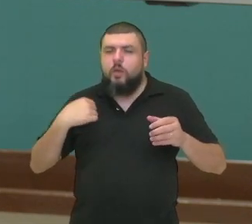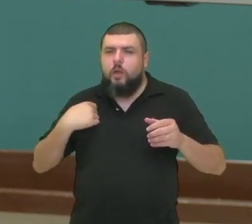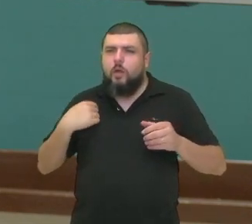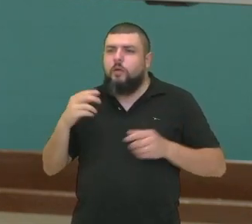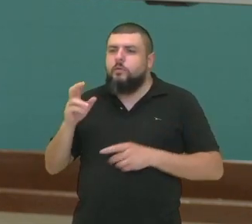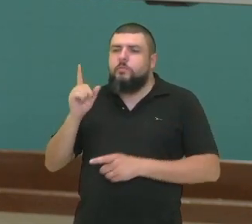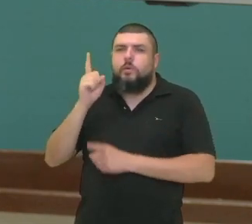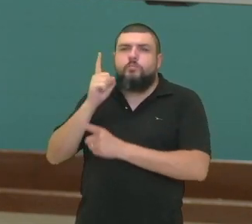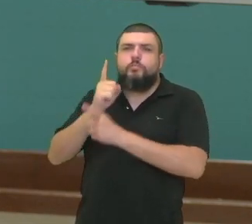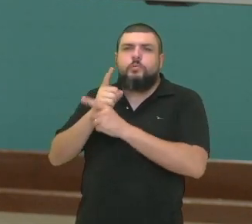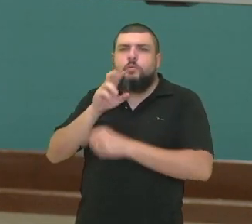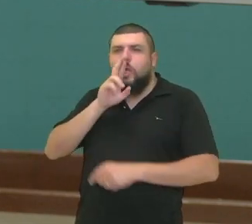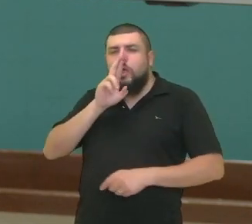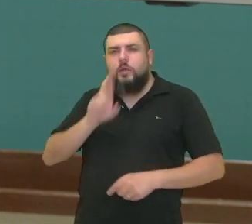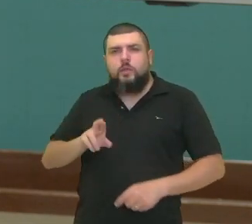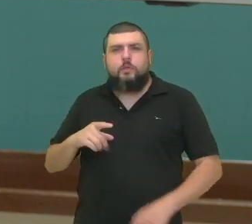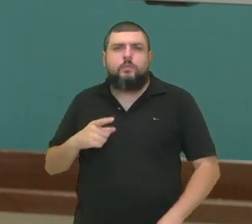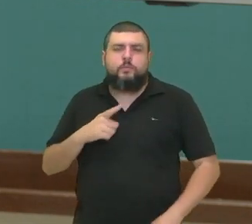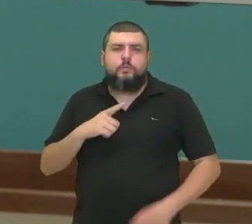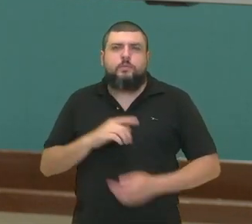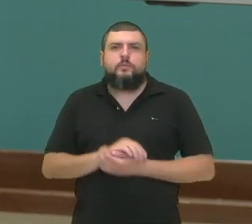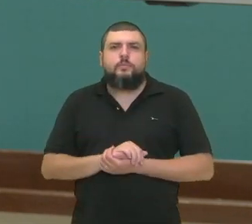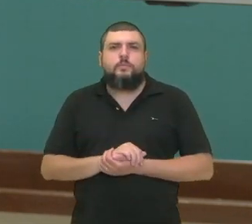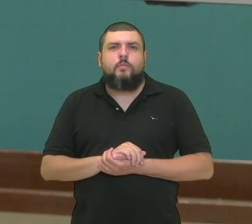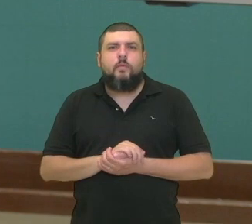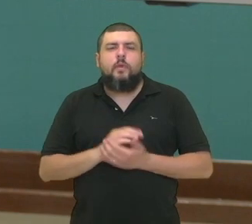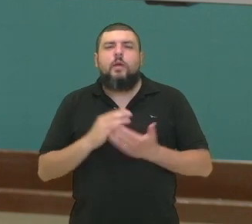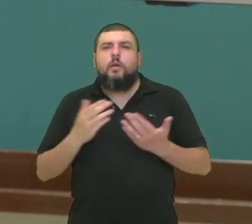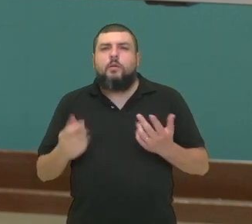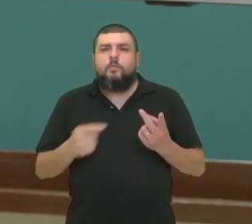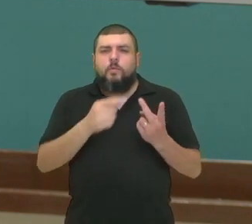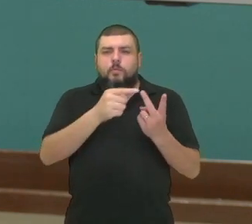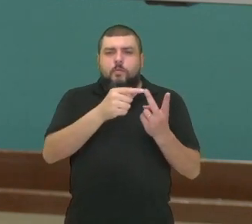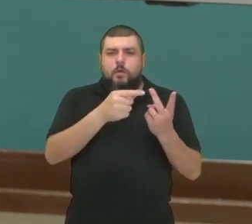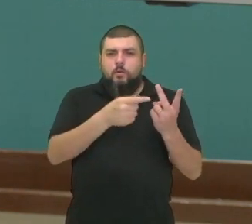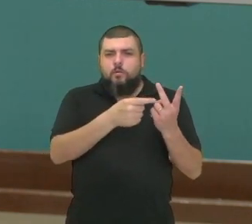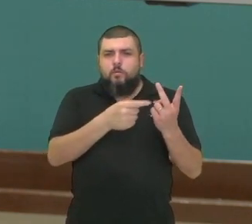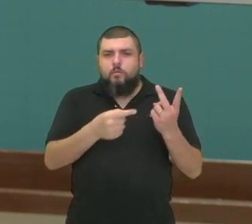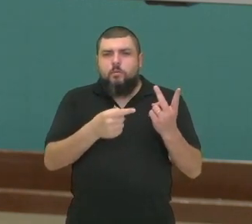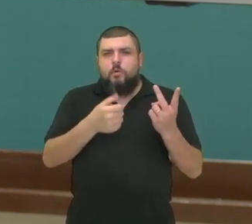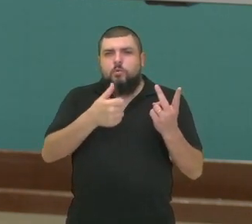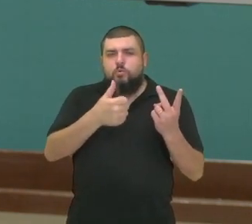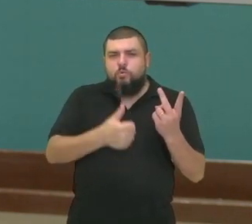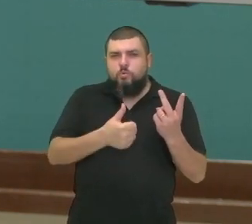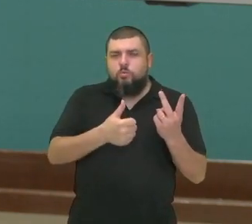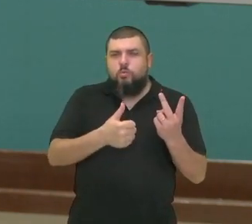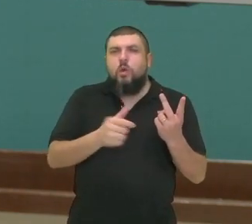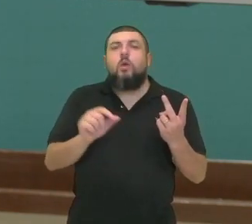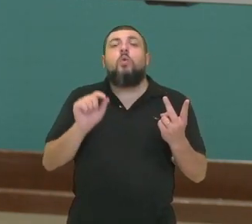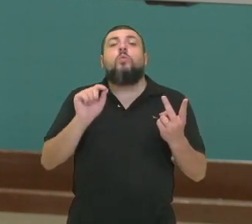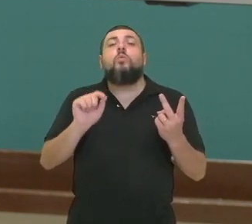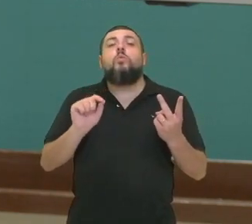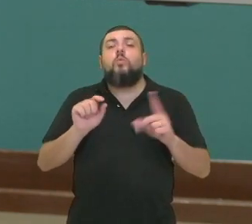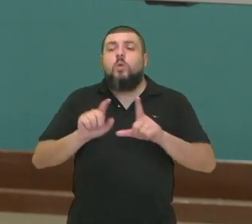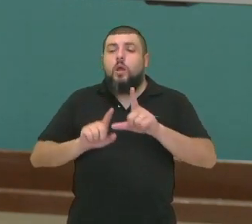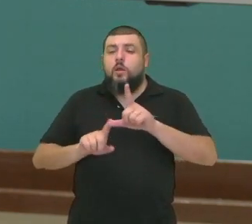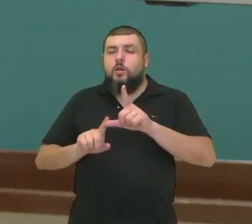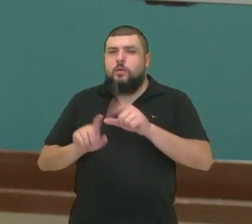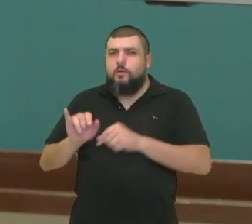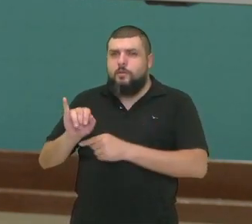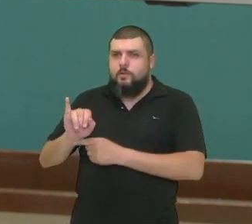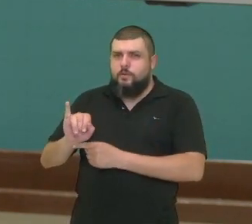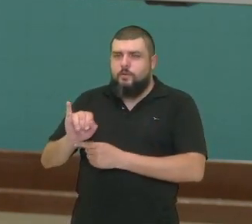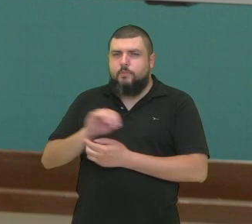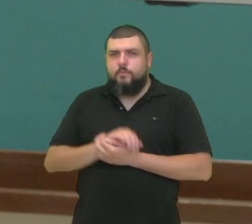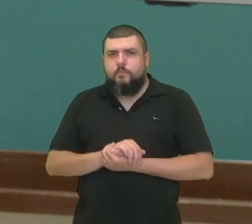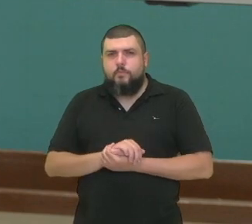I. Então, sempre que aparecer raiz de -1, nós podemos indicar por I. Imagine a seguinte situação agora, que eu elevasse os